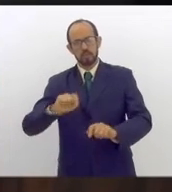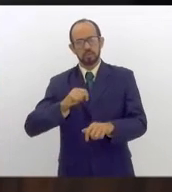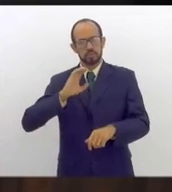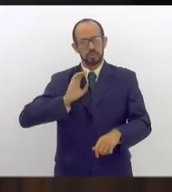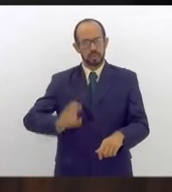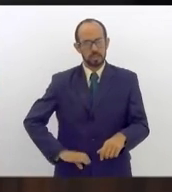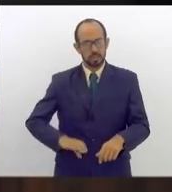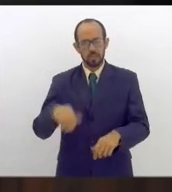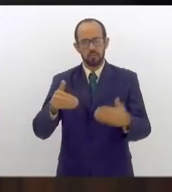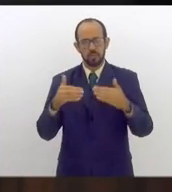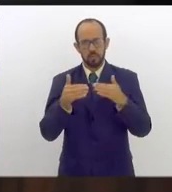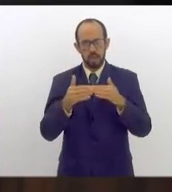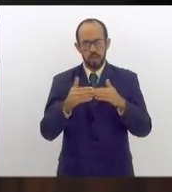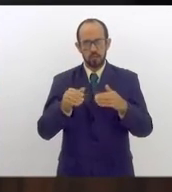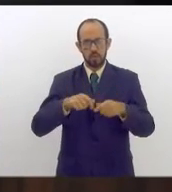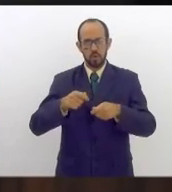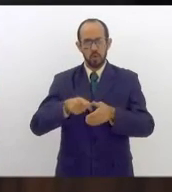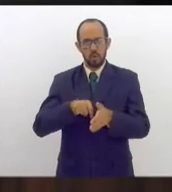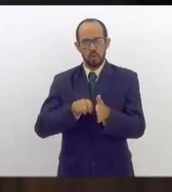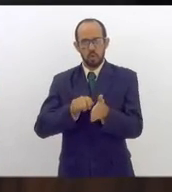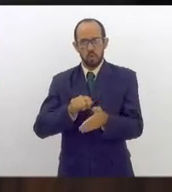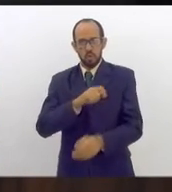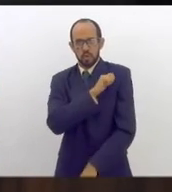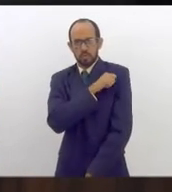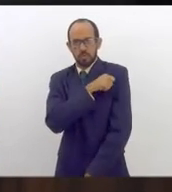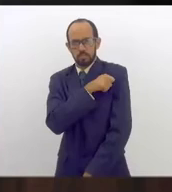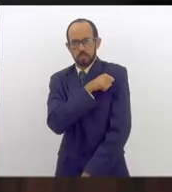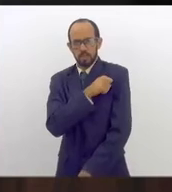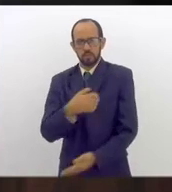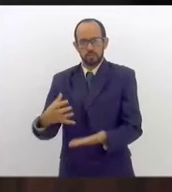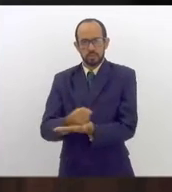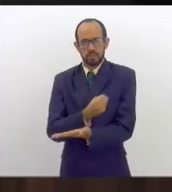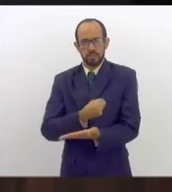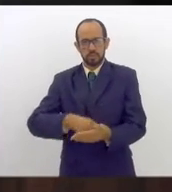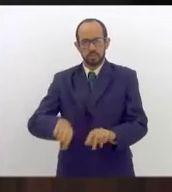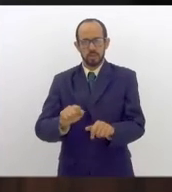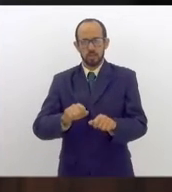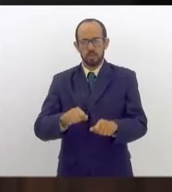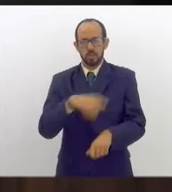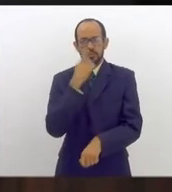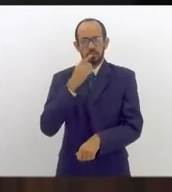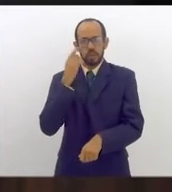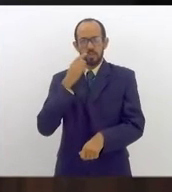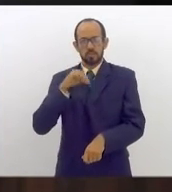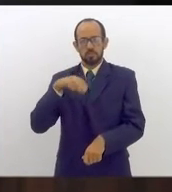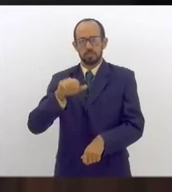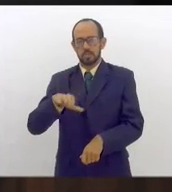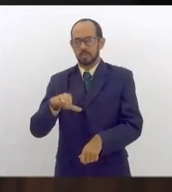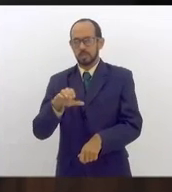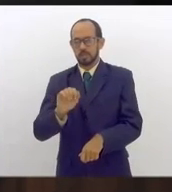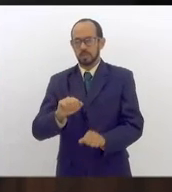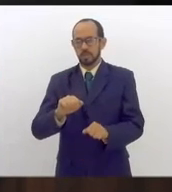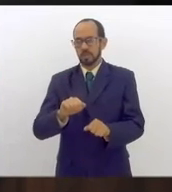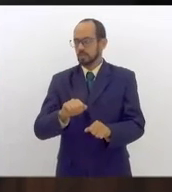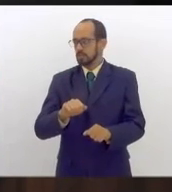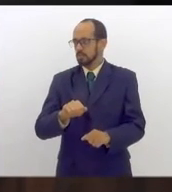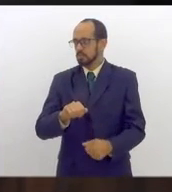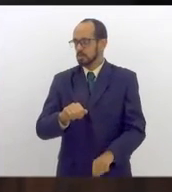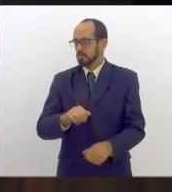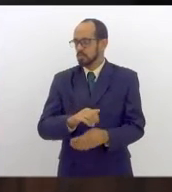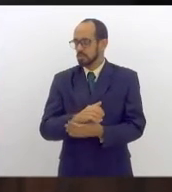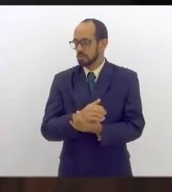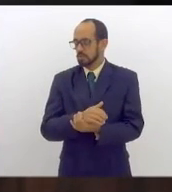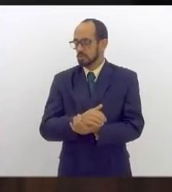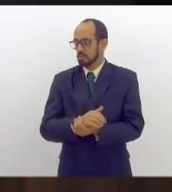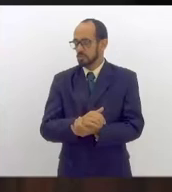De orçamento, fiscalização financeira e controle, favorável. Relatores, deputado Márcio Pacheco, Carlos Mink, Alexandre Quinopoc, Valdeque Carneiro, Dani Monteiro,